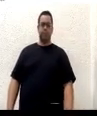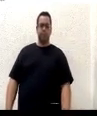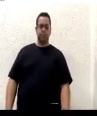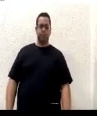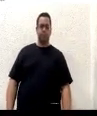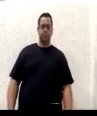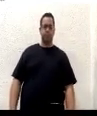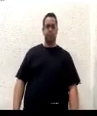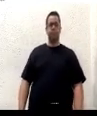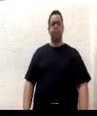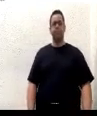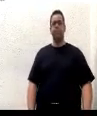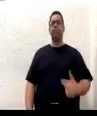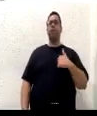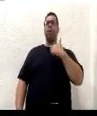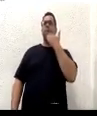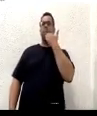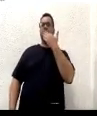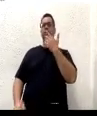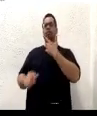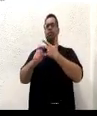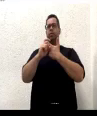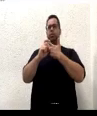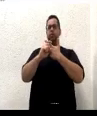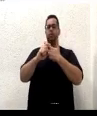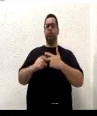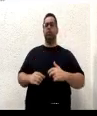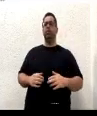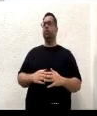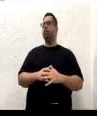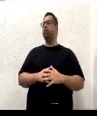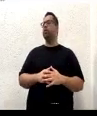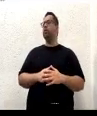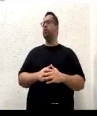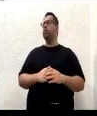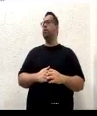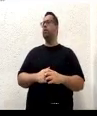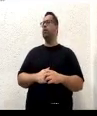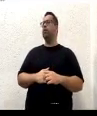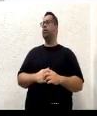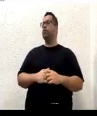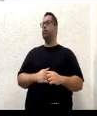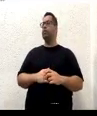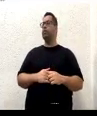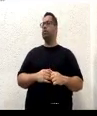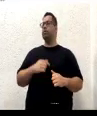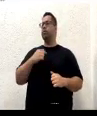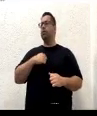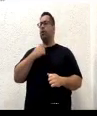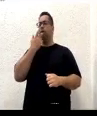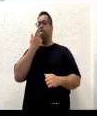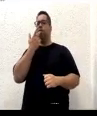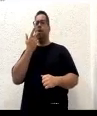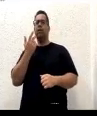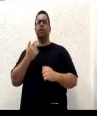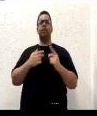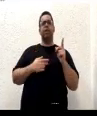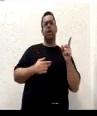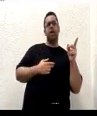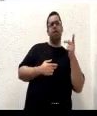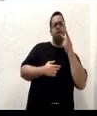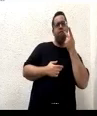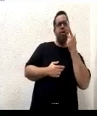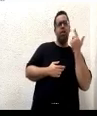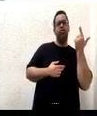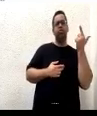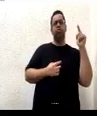Fazer um apelo também para o executivo, sei que um fala uma coisa, outro fala outra, de dar